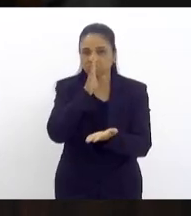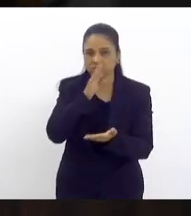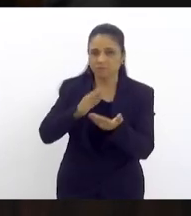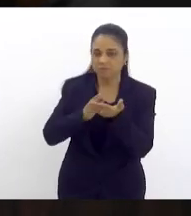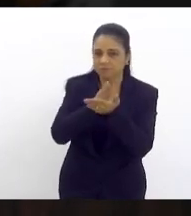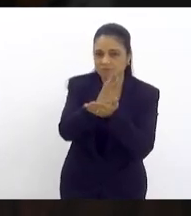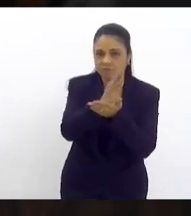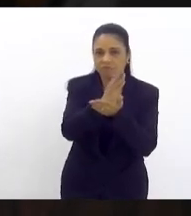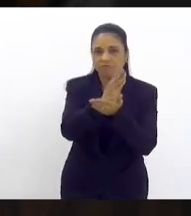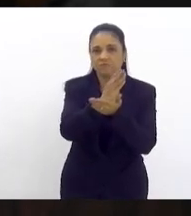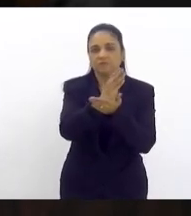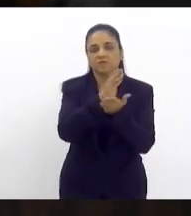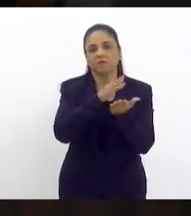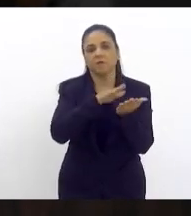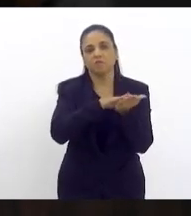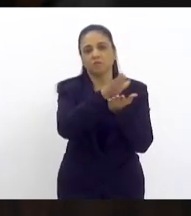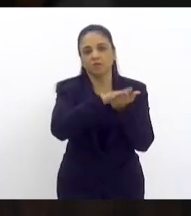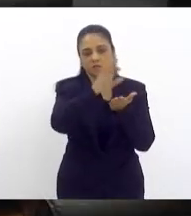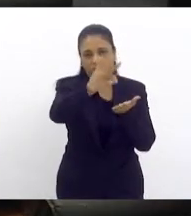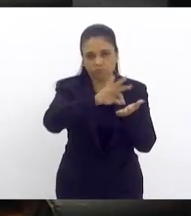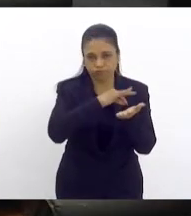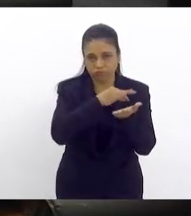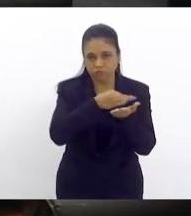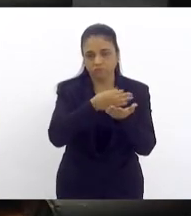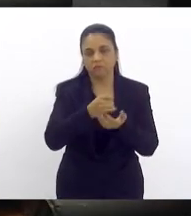vai a publicação